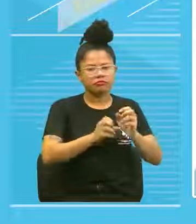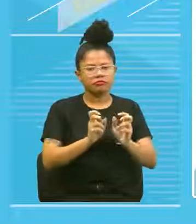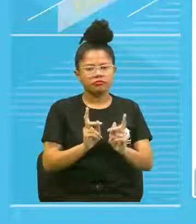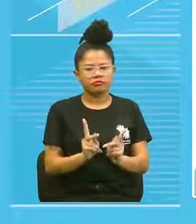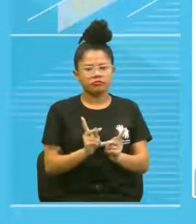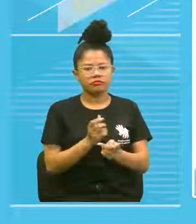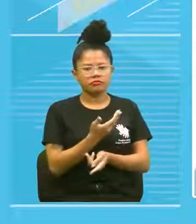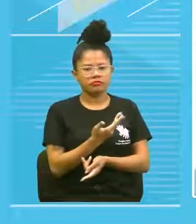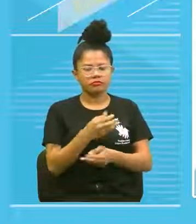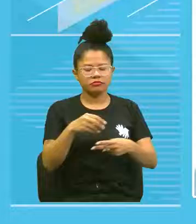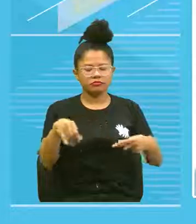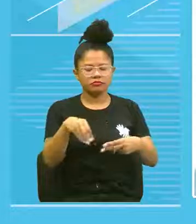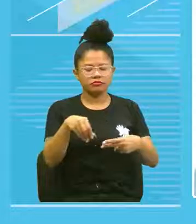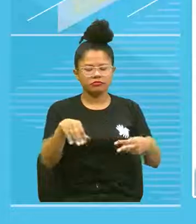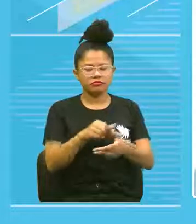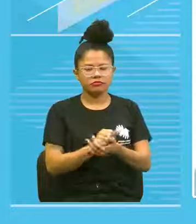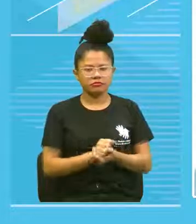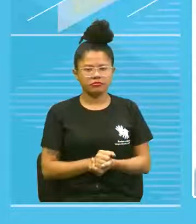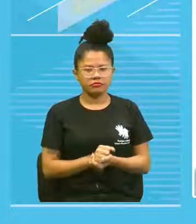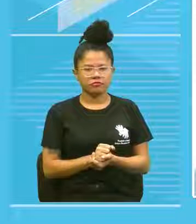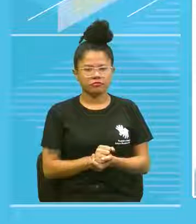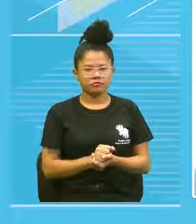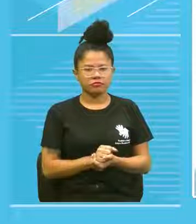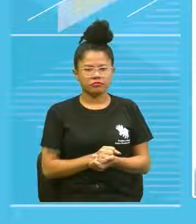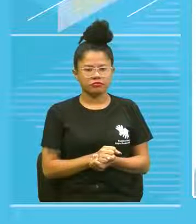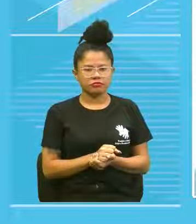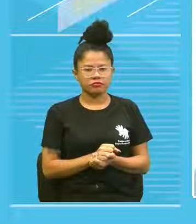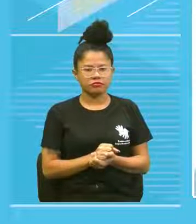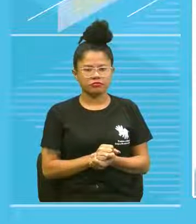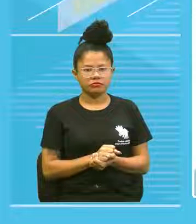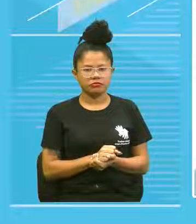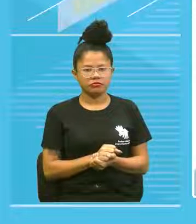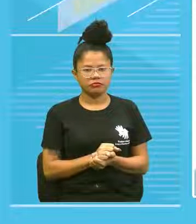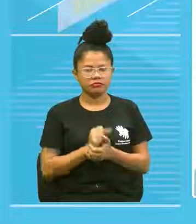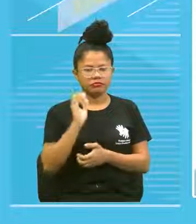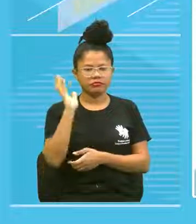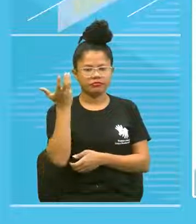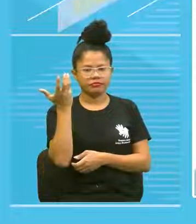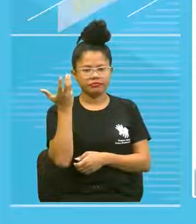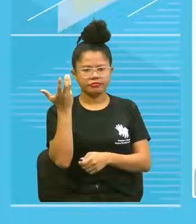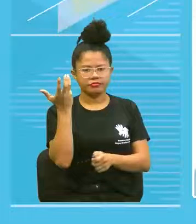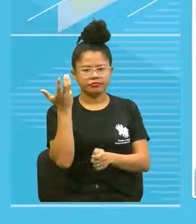mineral e o carvão vegetal